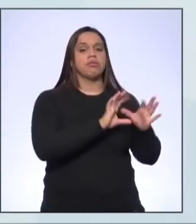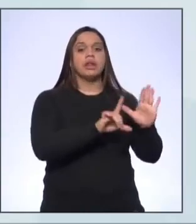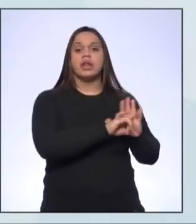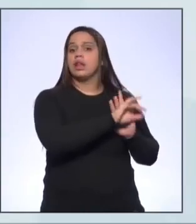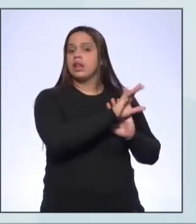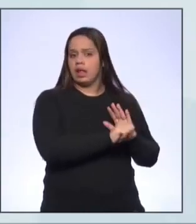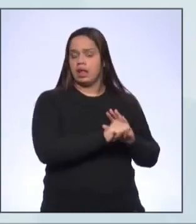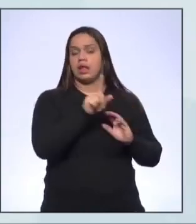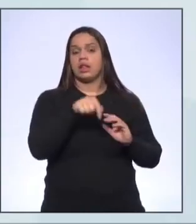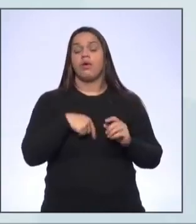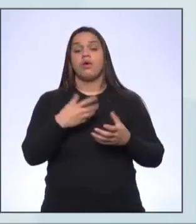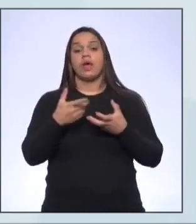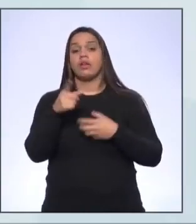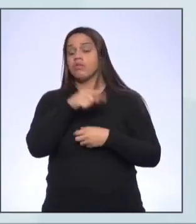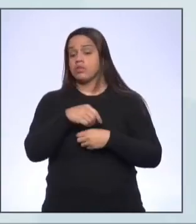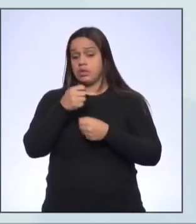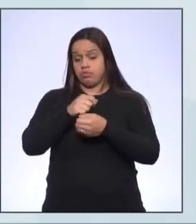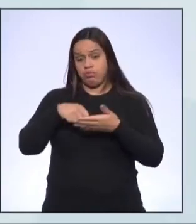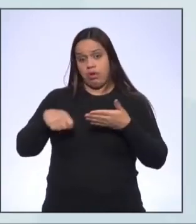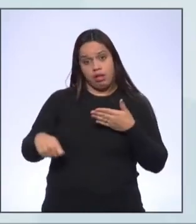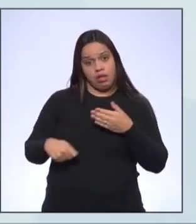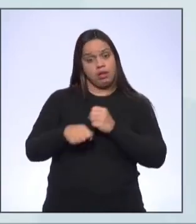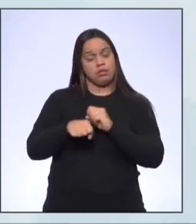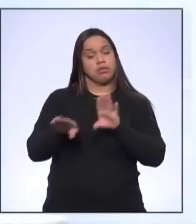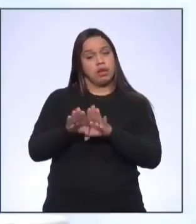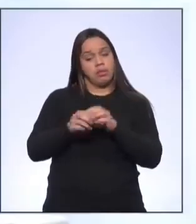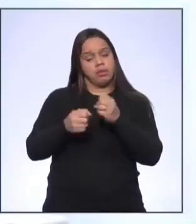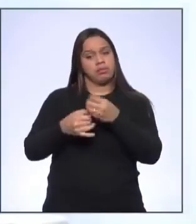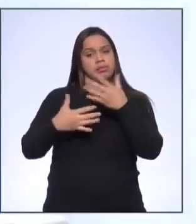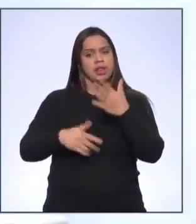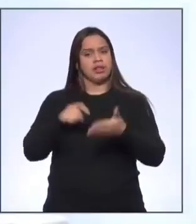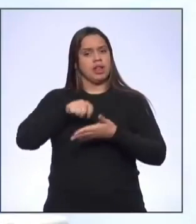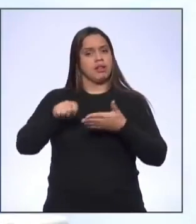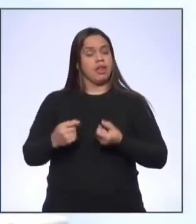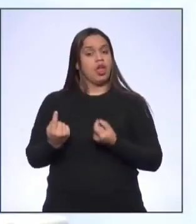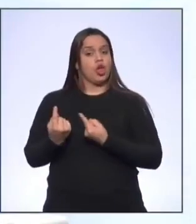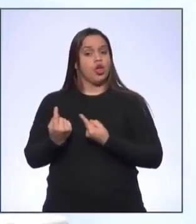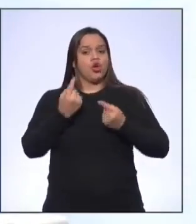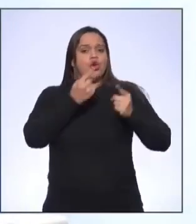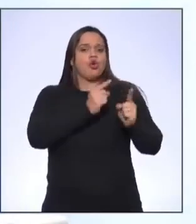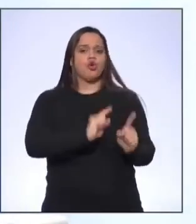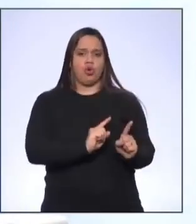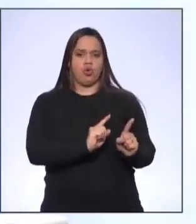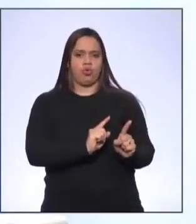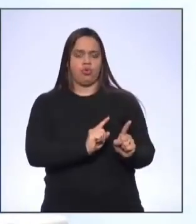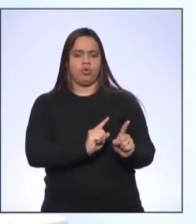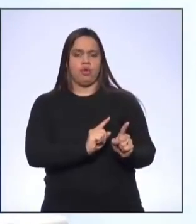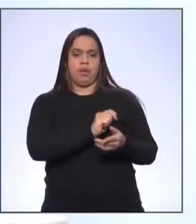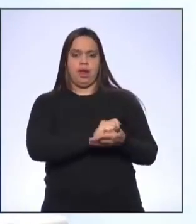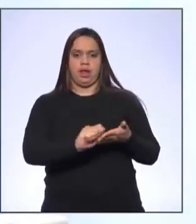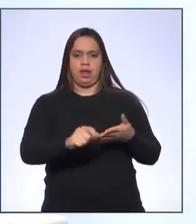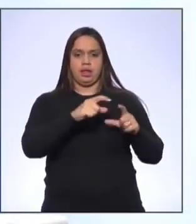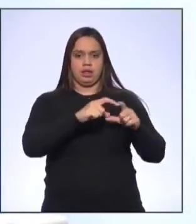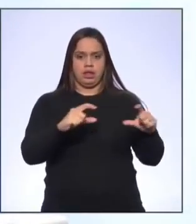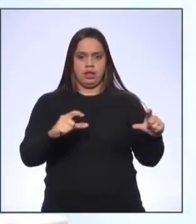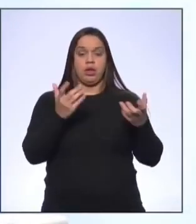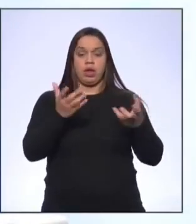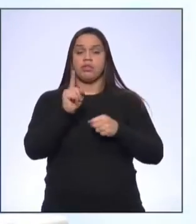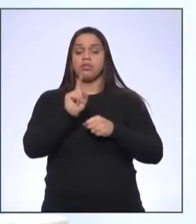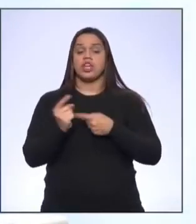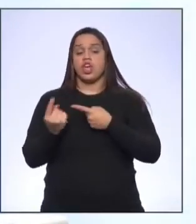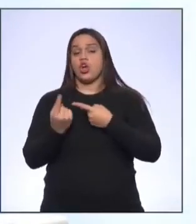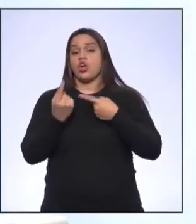você, no seu caderno e no chat, escrevesse um contra-argumento para esse argumento. Ou seja, eu queria que você se